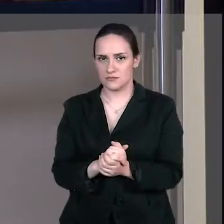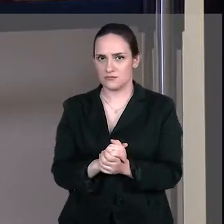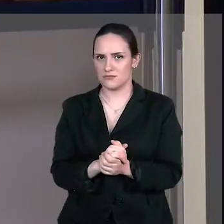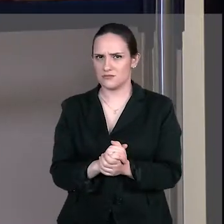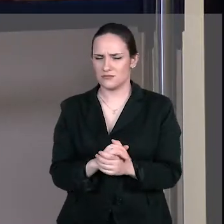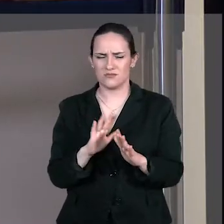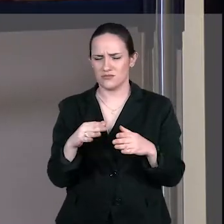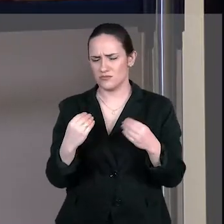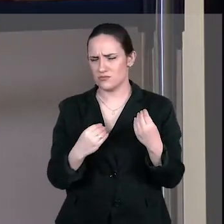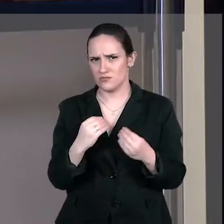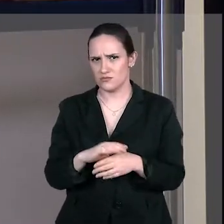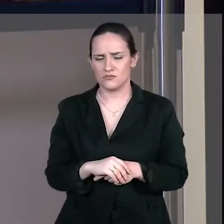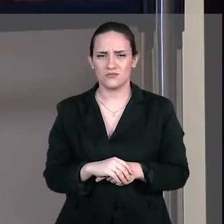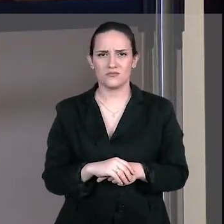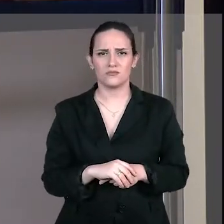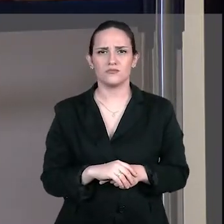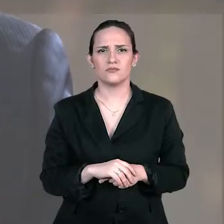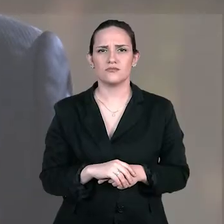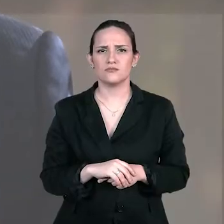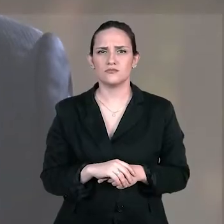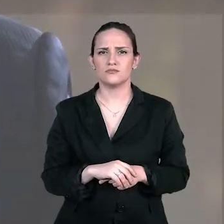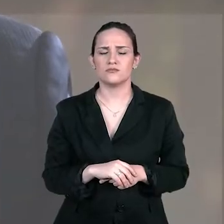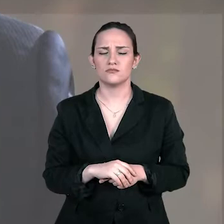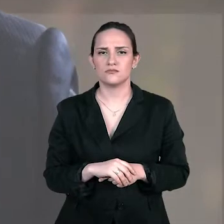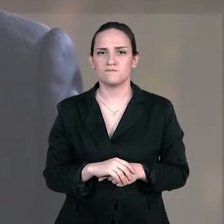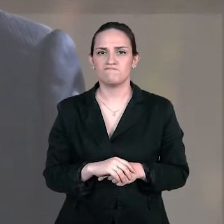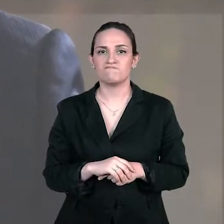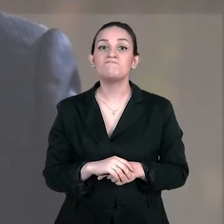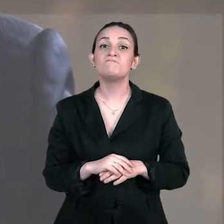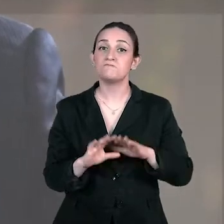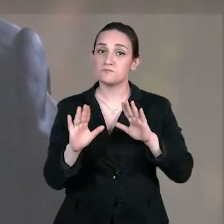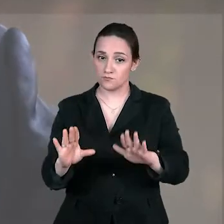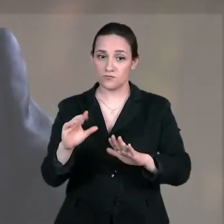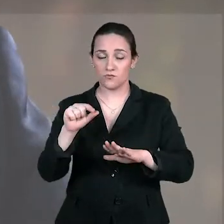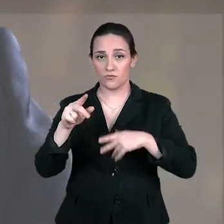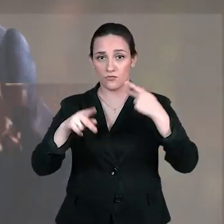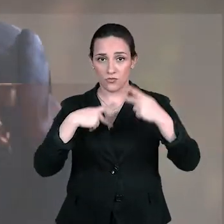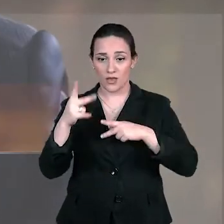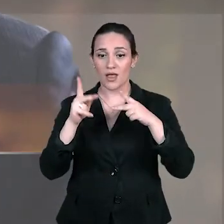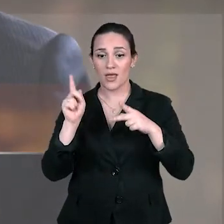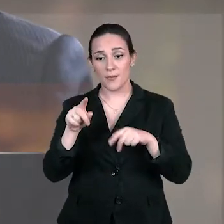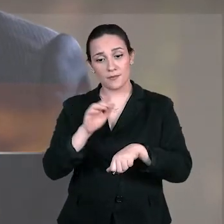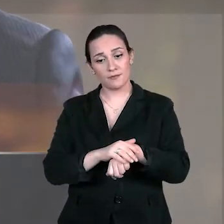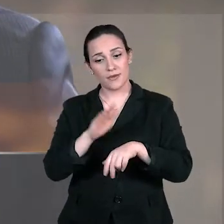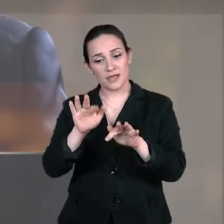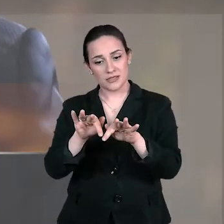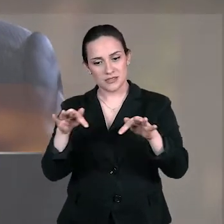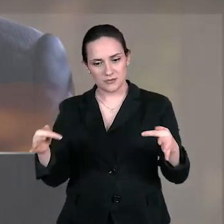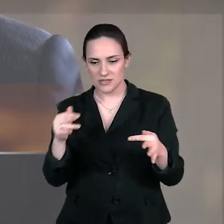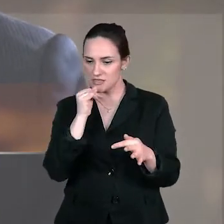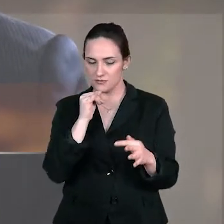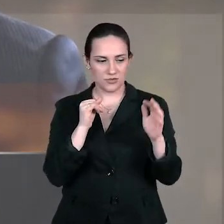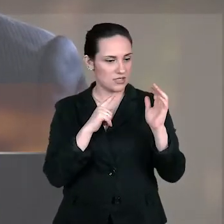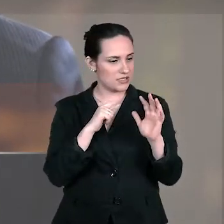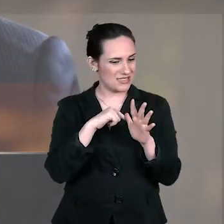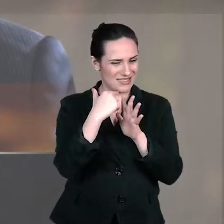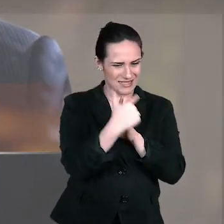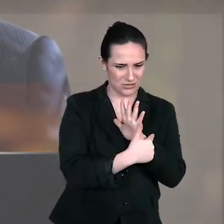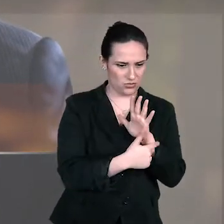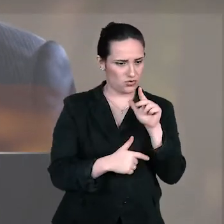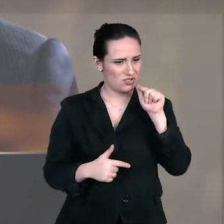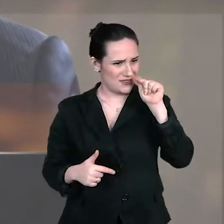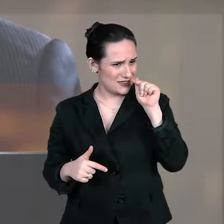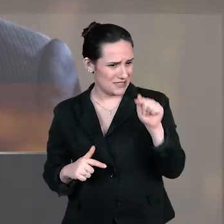competências tributárias como de quais outros aspectos? Então, essa, digamos, simplificação, você pegar 5 tributos